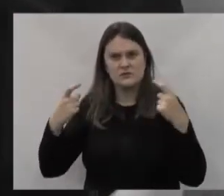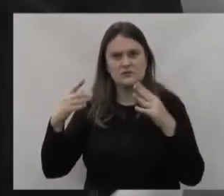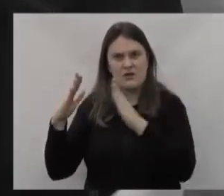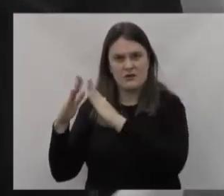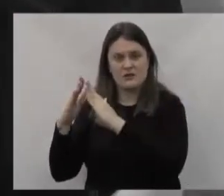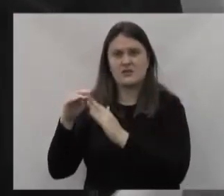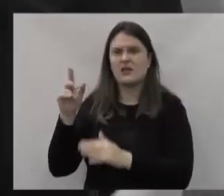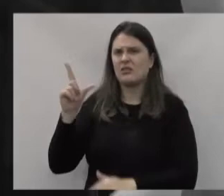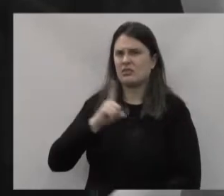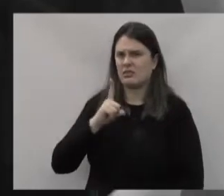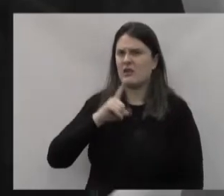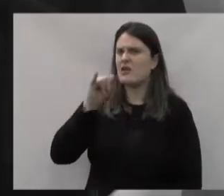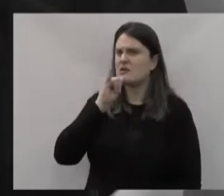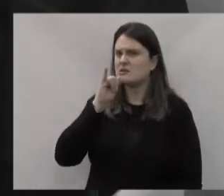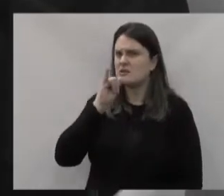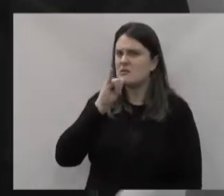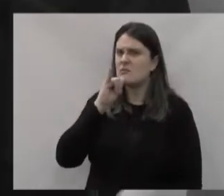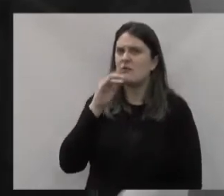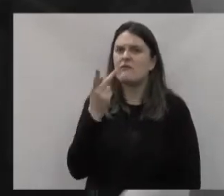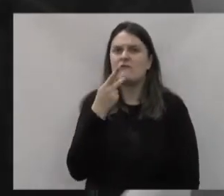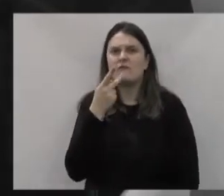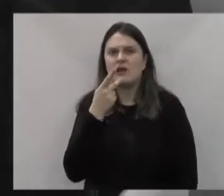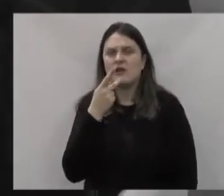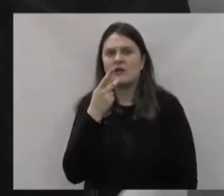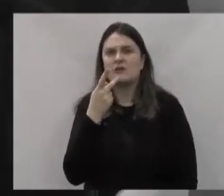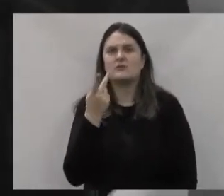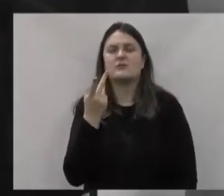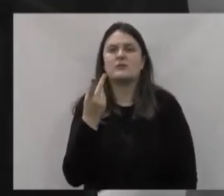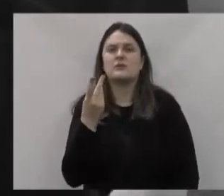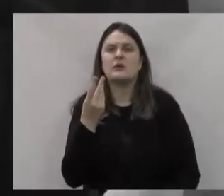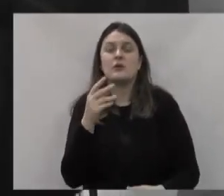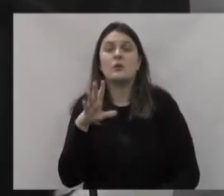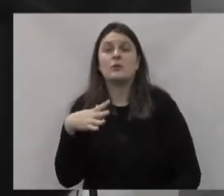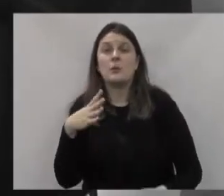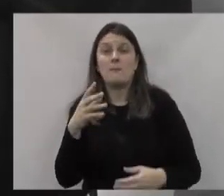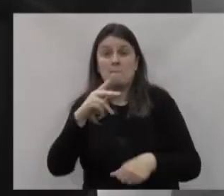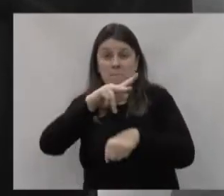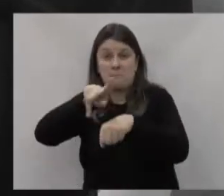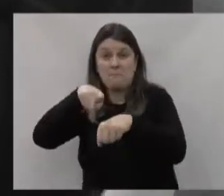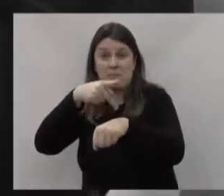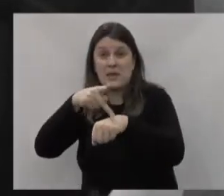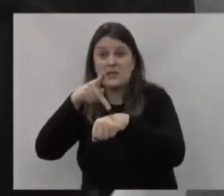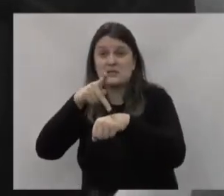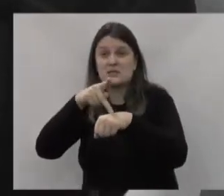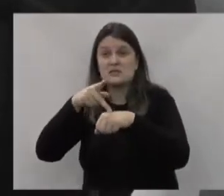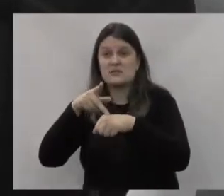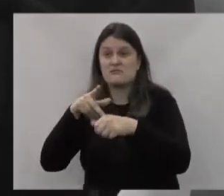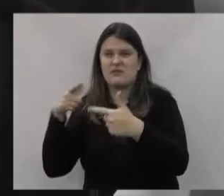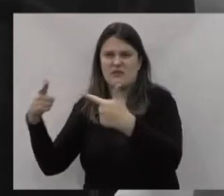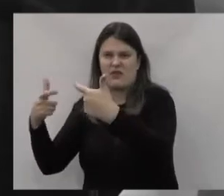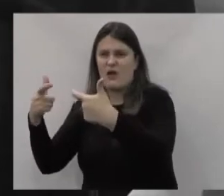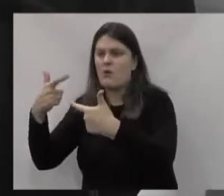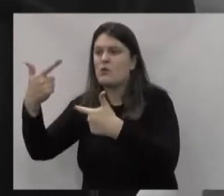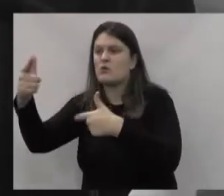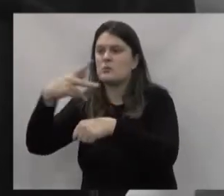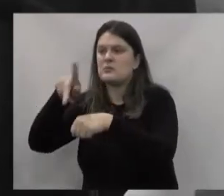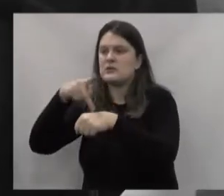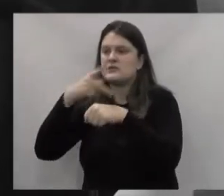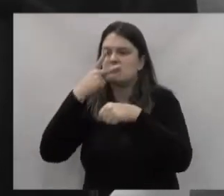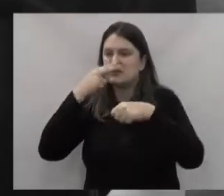um exemplo que eu vi que é muito bom, que é o exemplo do cerco. Quando um país vai atacar outro país, o que eles fazem? O